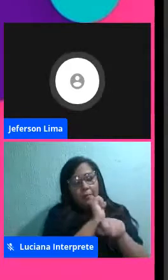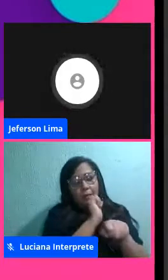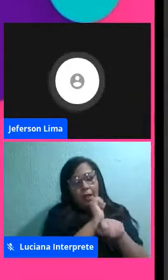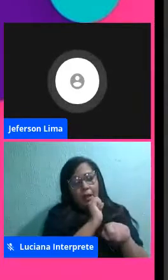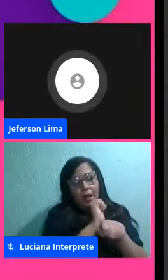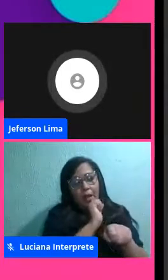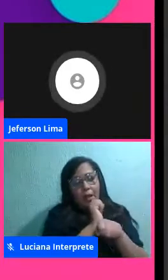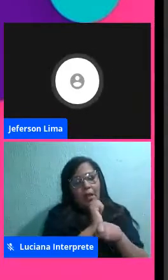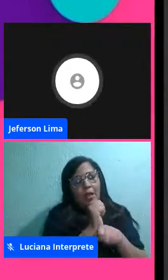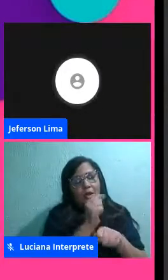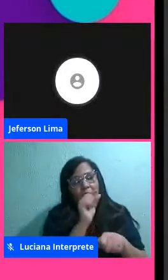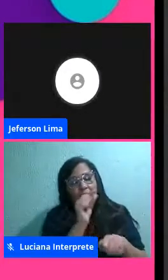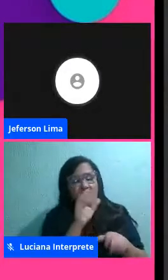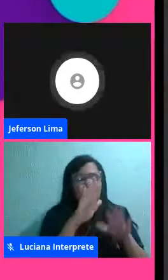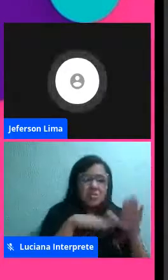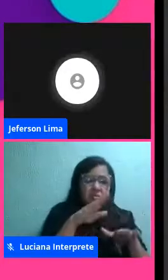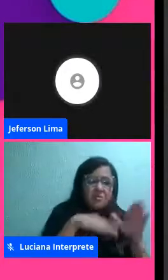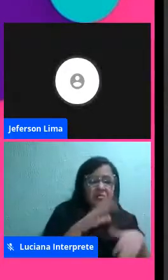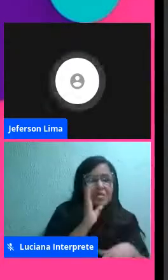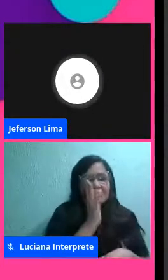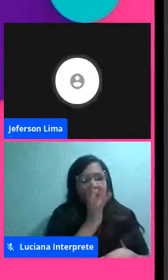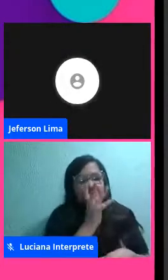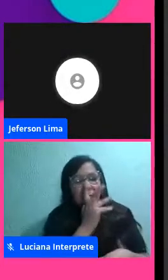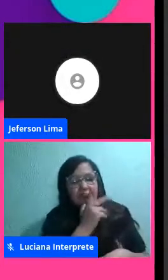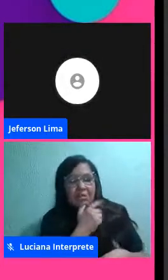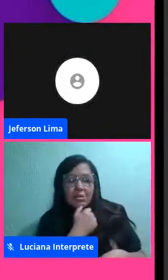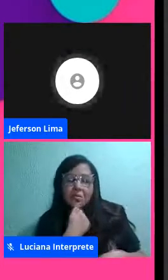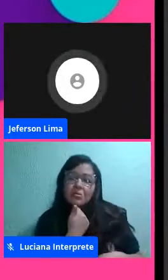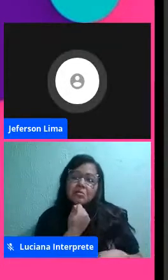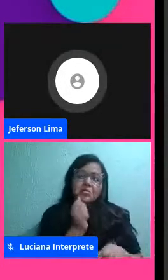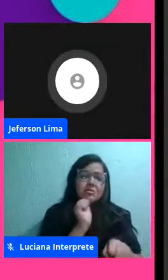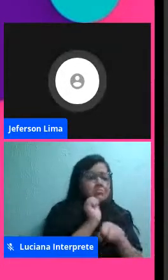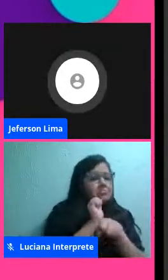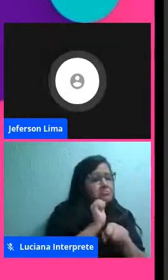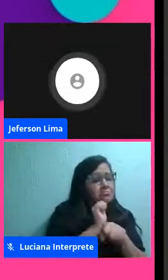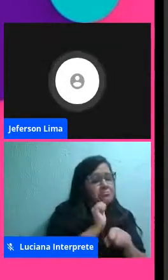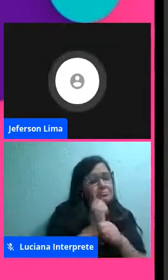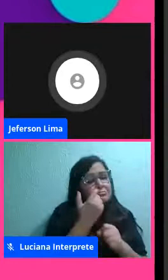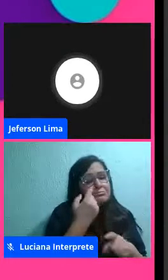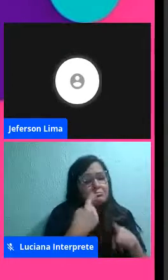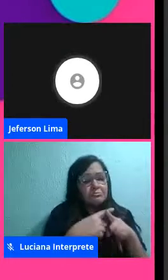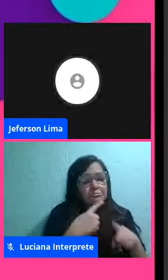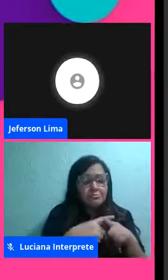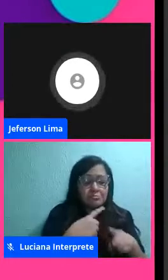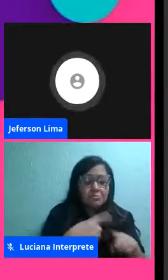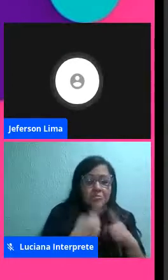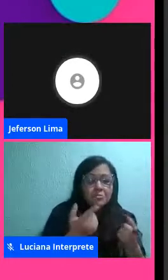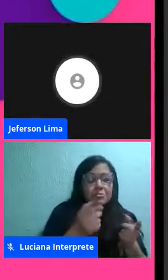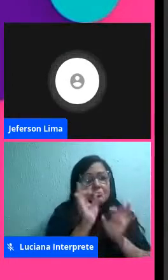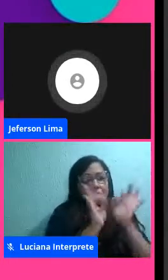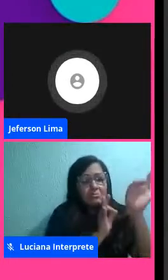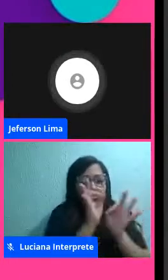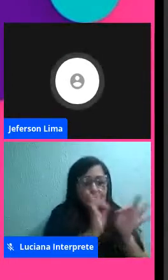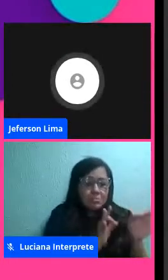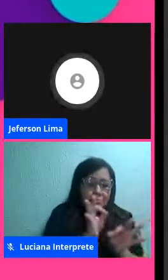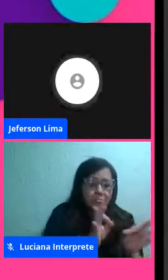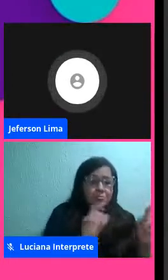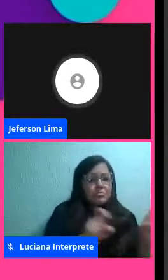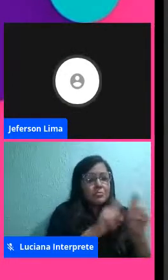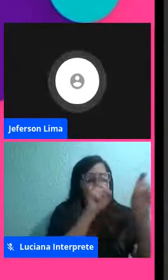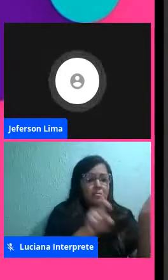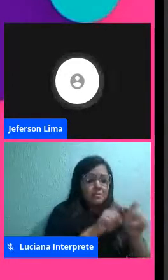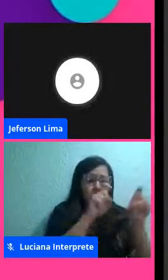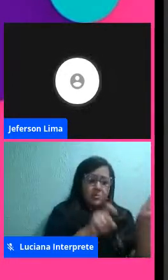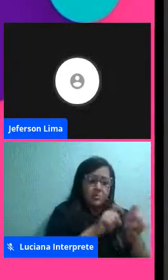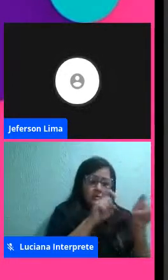demora um pouquinho, depende muito de várias razões aí. Porque no final ele está instanciando o computador para mim, ele está fazendo toda aquela parte complexa